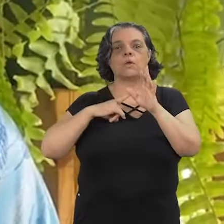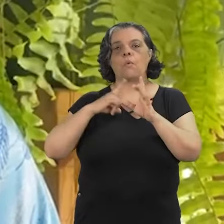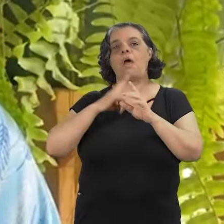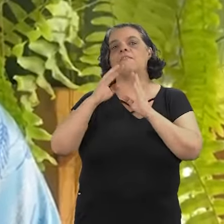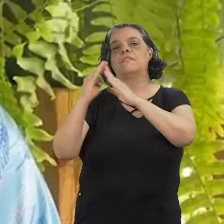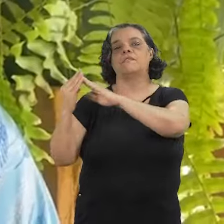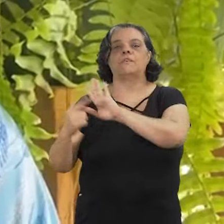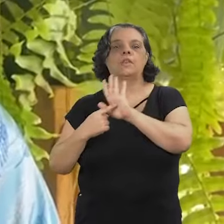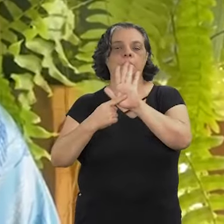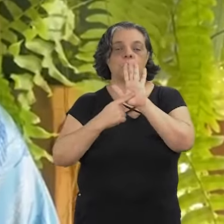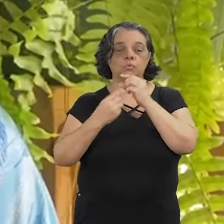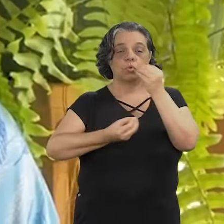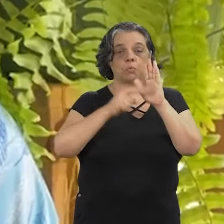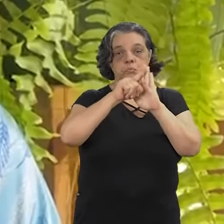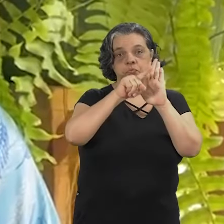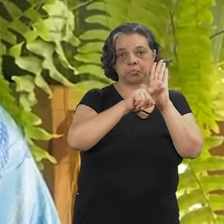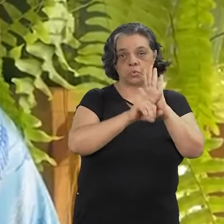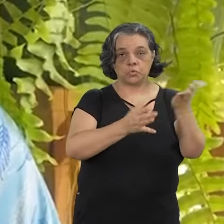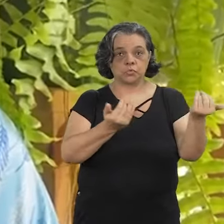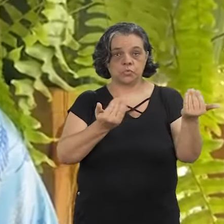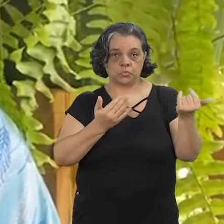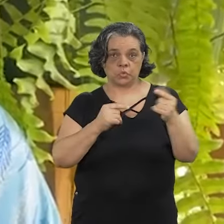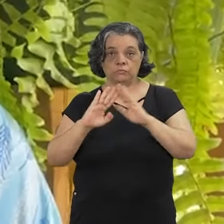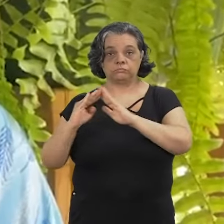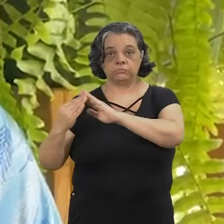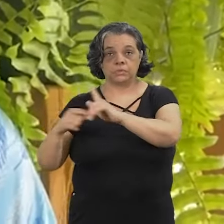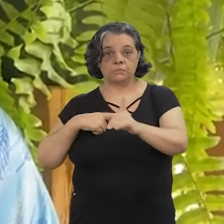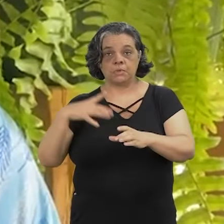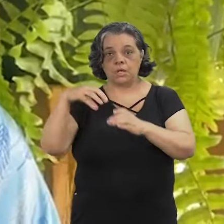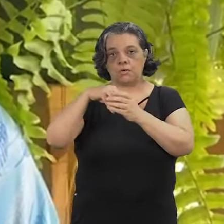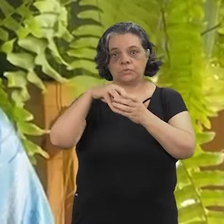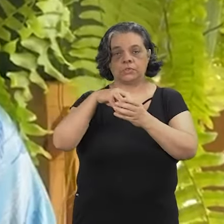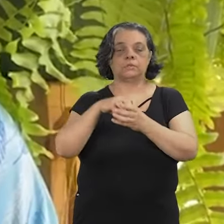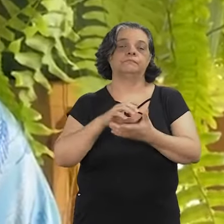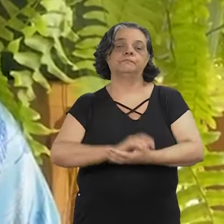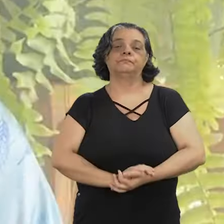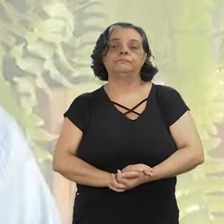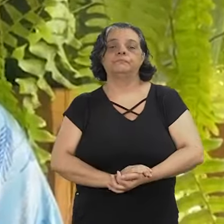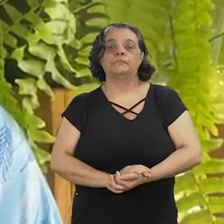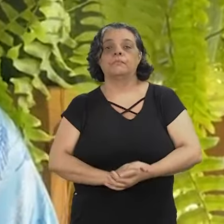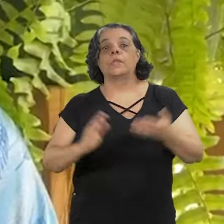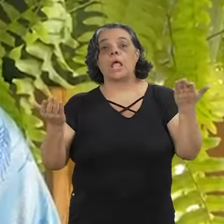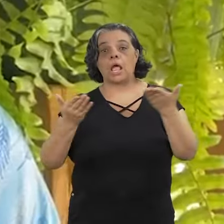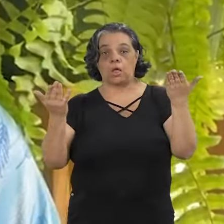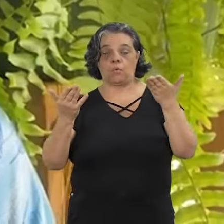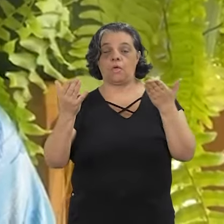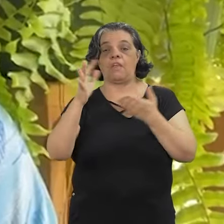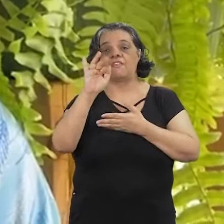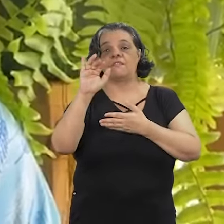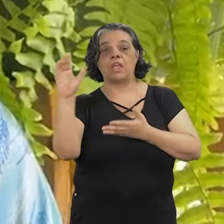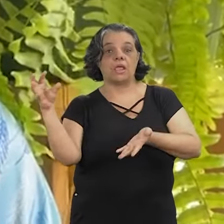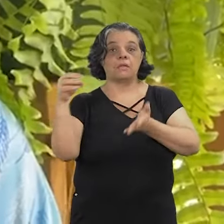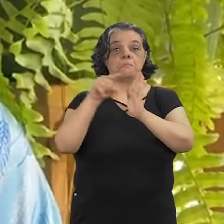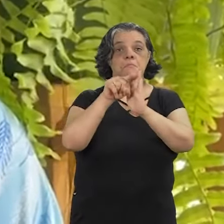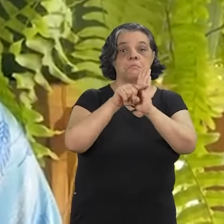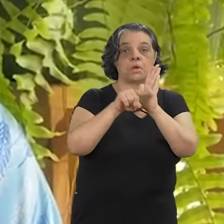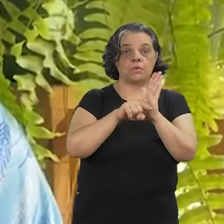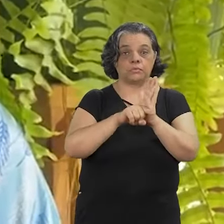projeto favela em Pauta traz a perspectiva jovem e periférica para o centro das narrativas favela em Pauta inicialmente